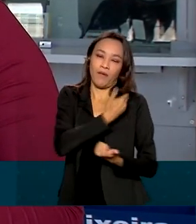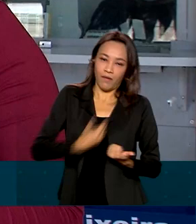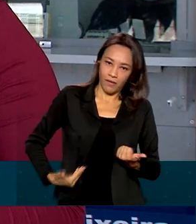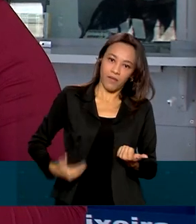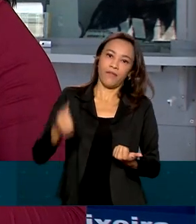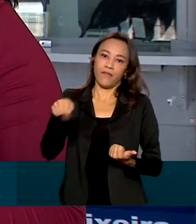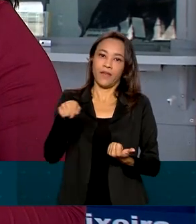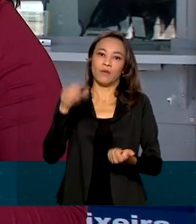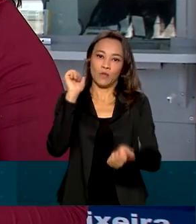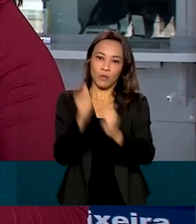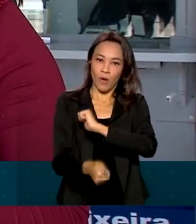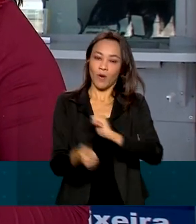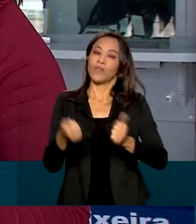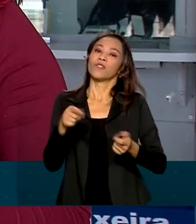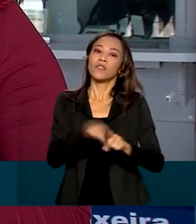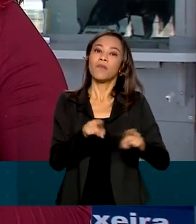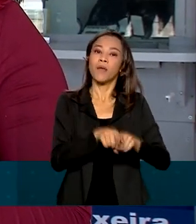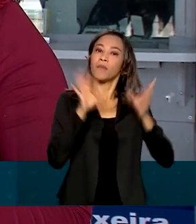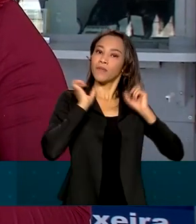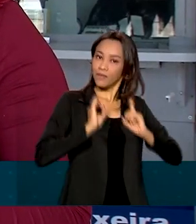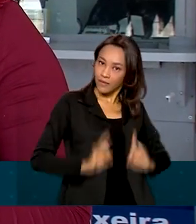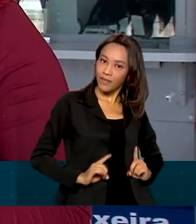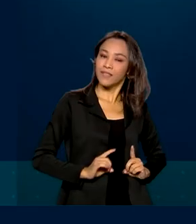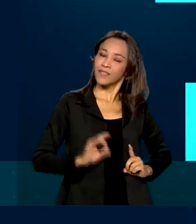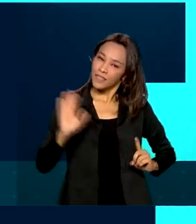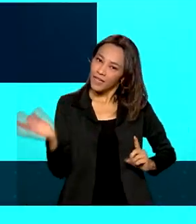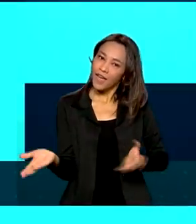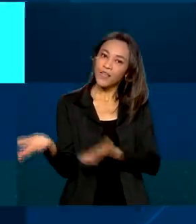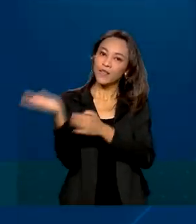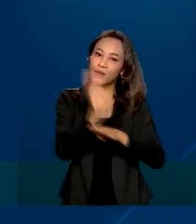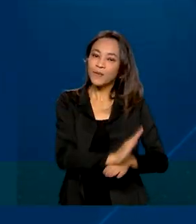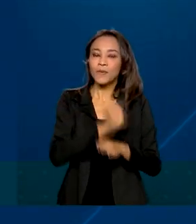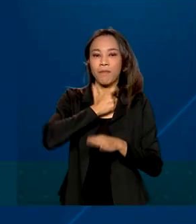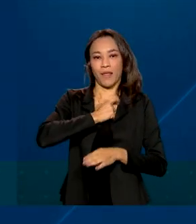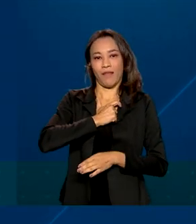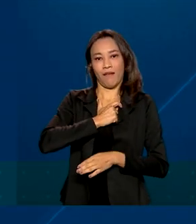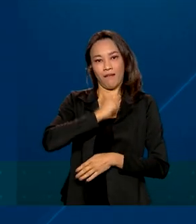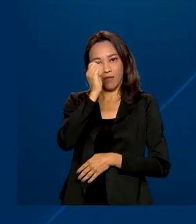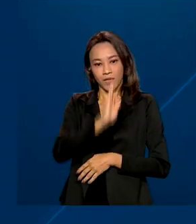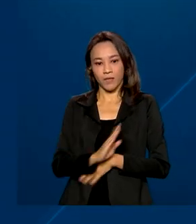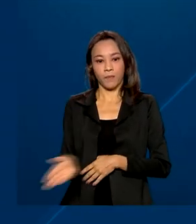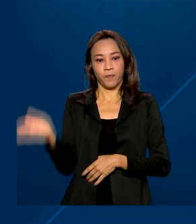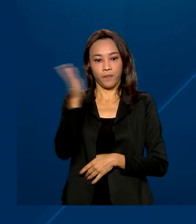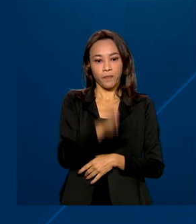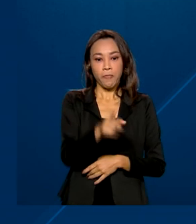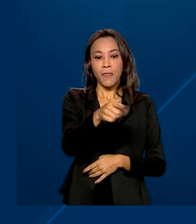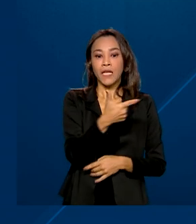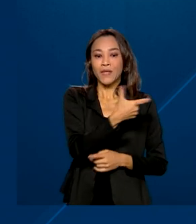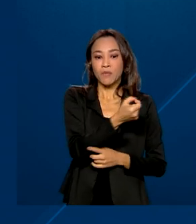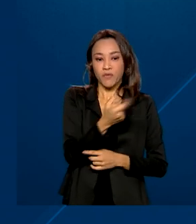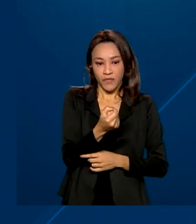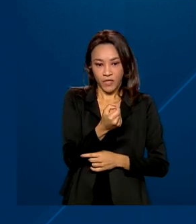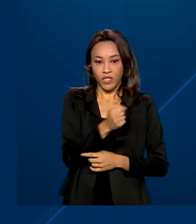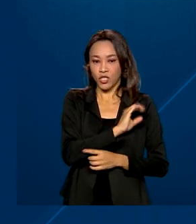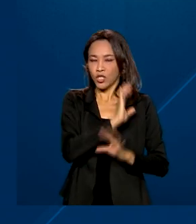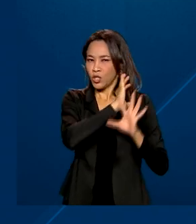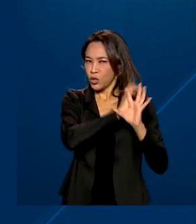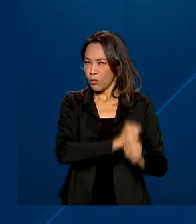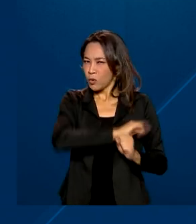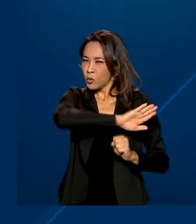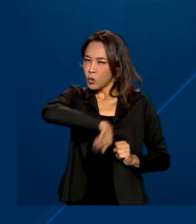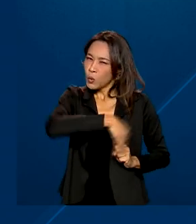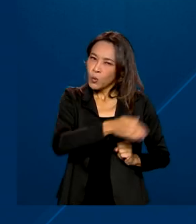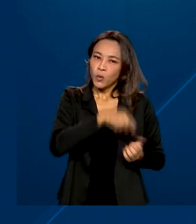paralímpico no país e ajuda a trazer medalhas para o Brasil em 2020 o total de repasse das loterias para o